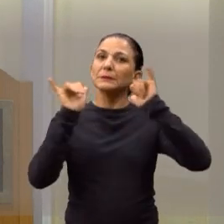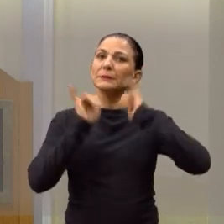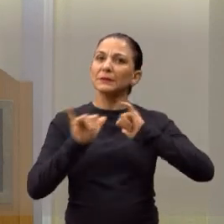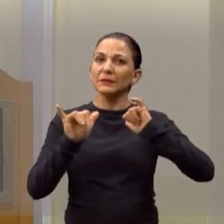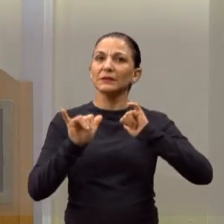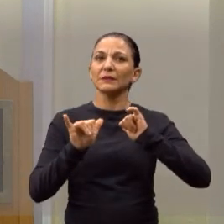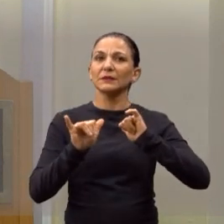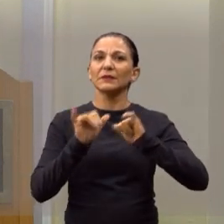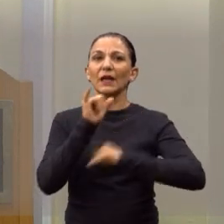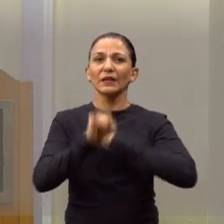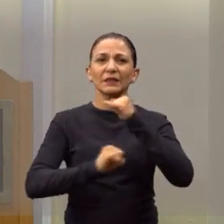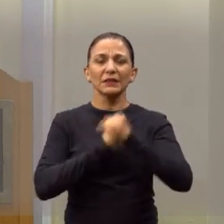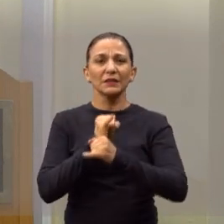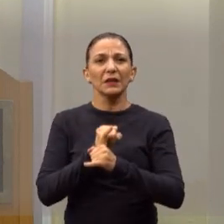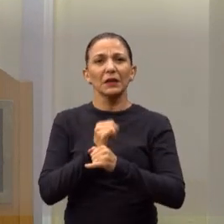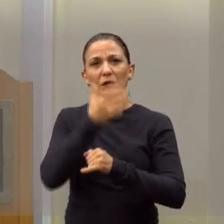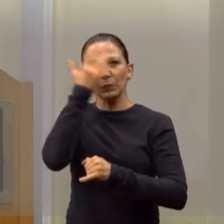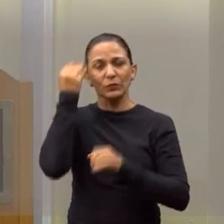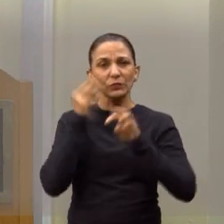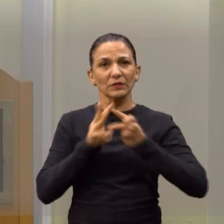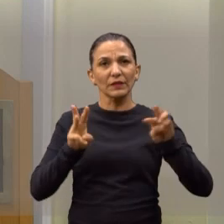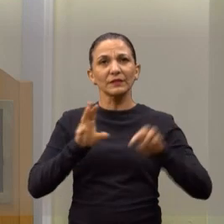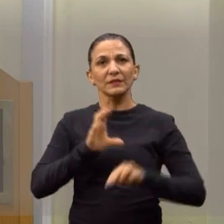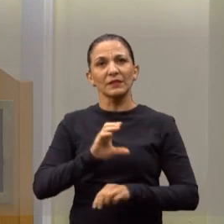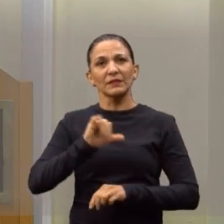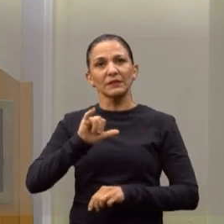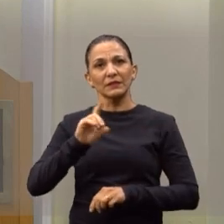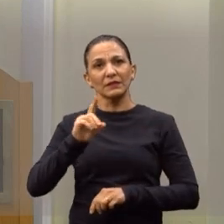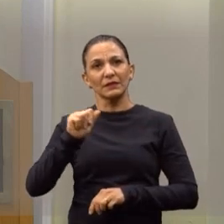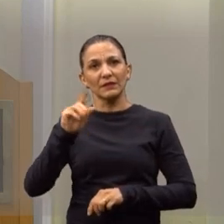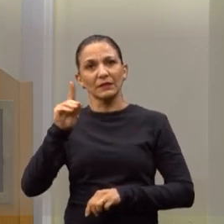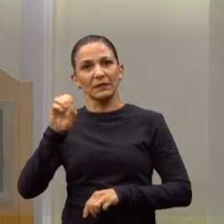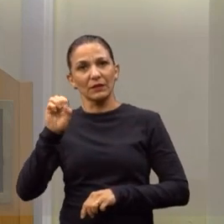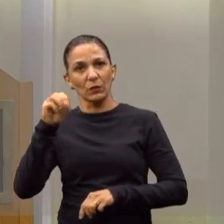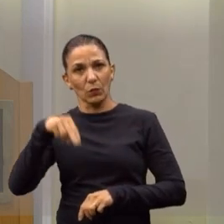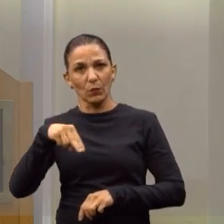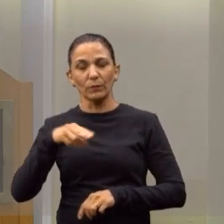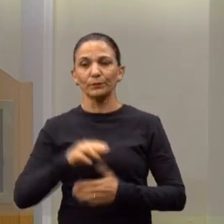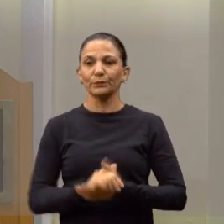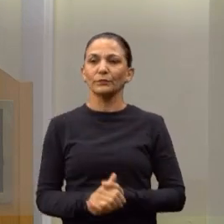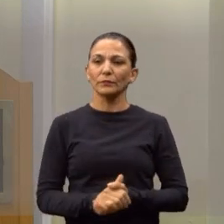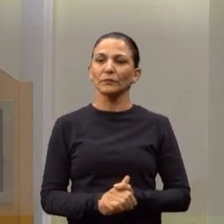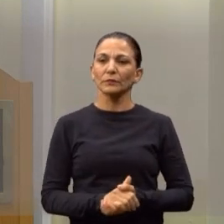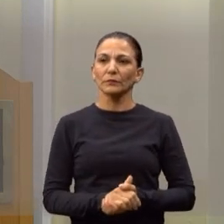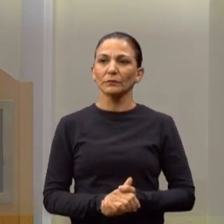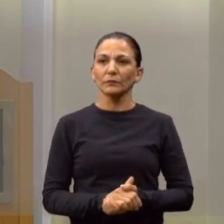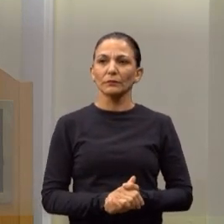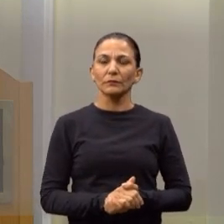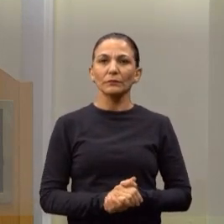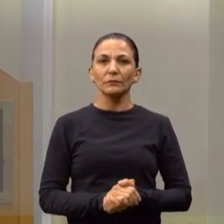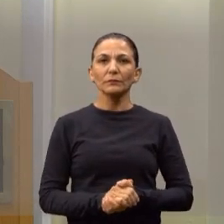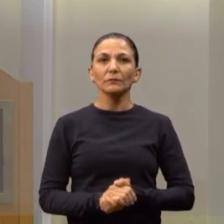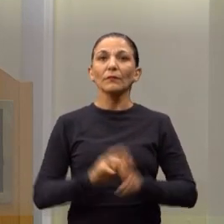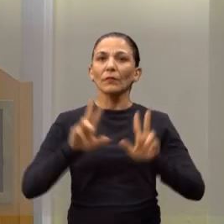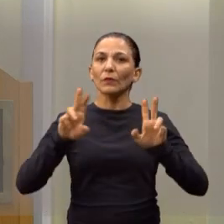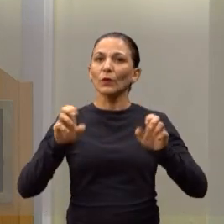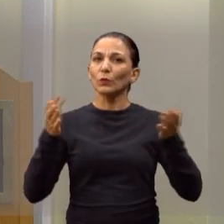presente conosco, todos os servidores aqui da Câmara. Bom, hoje a gente vai falar um pouquinho sobre transporte